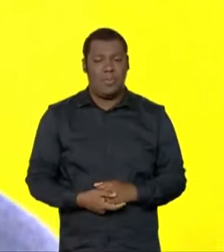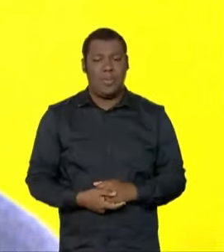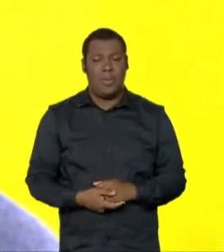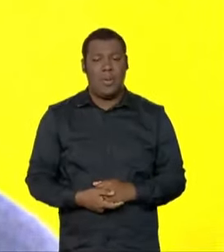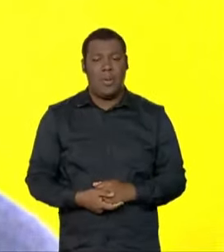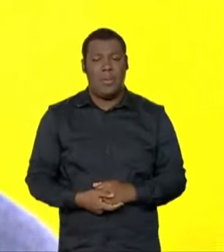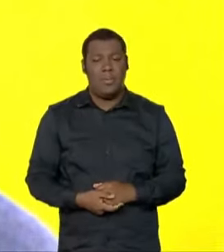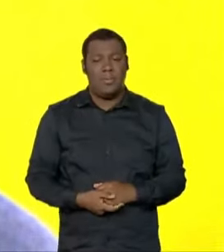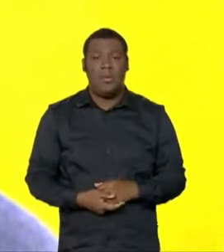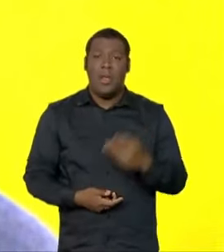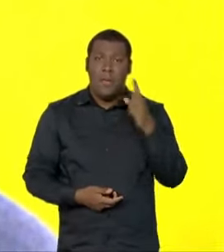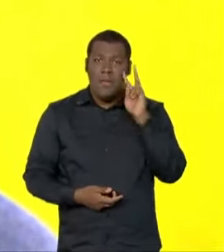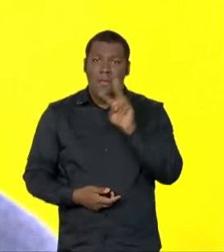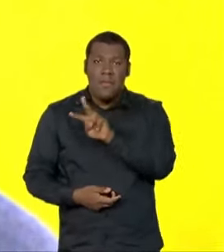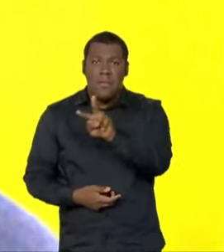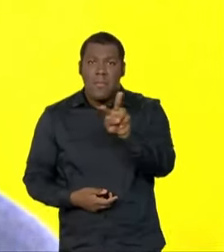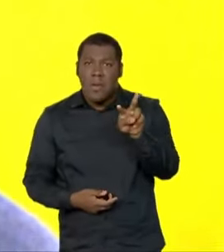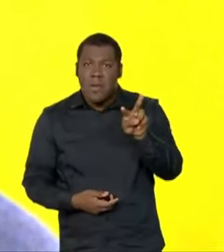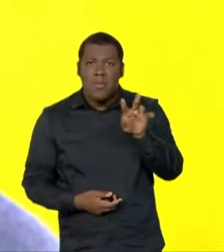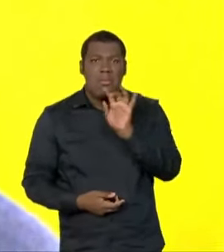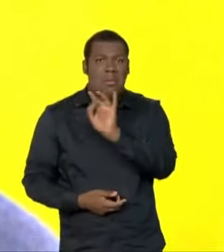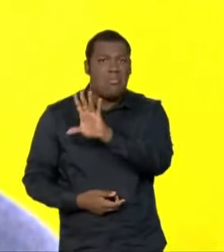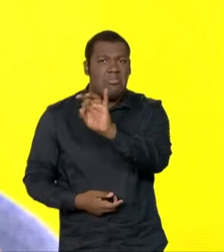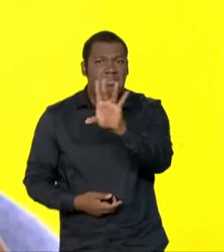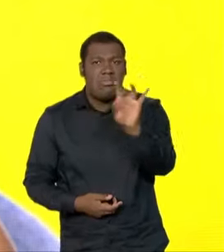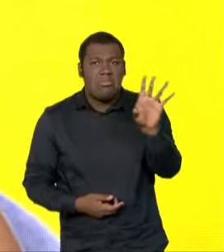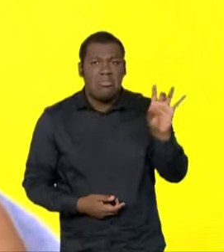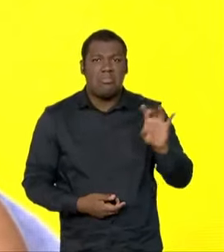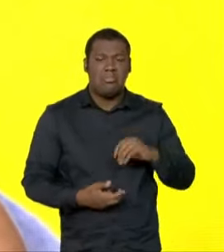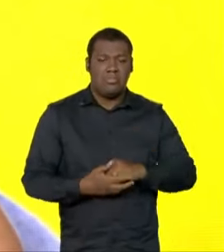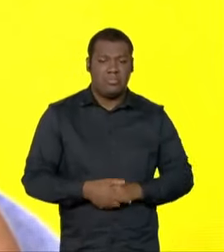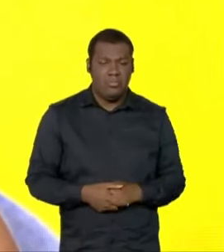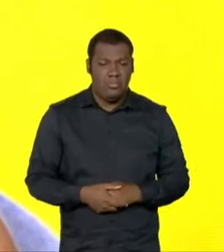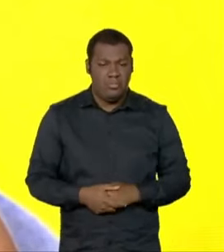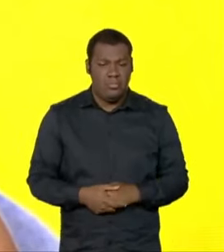para cada um de vocês e digo que